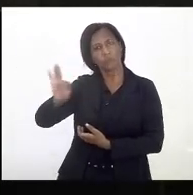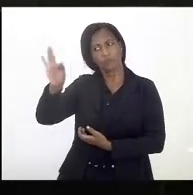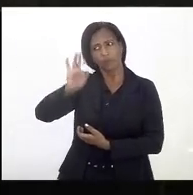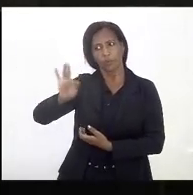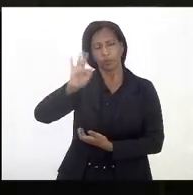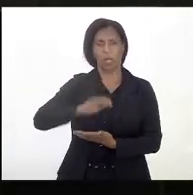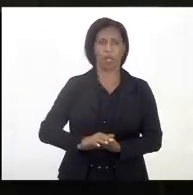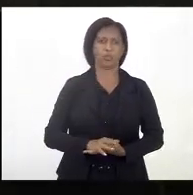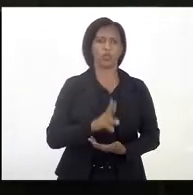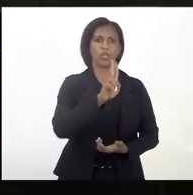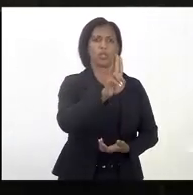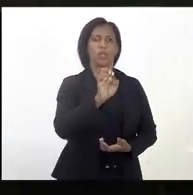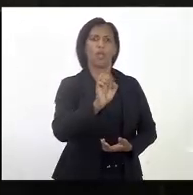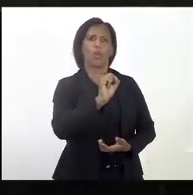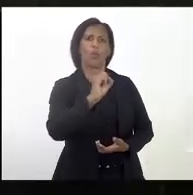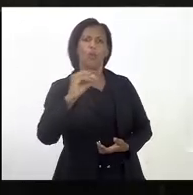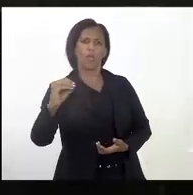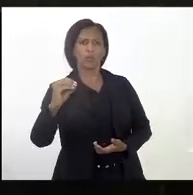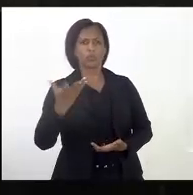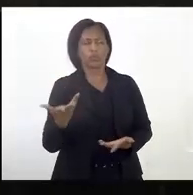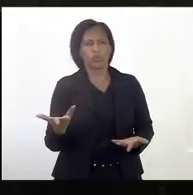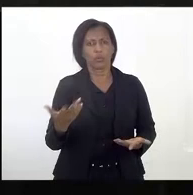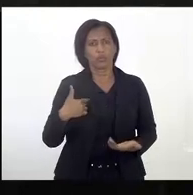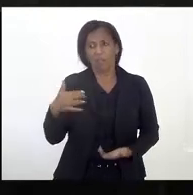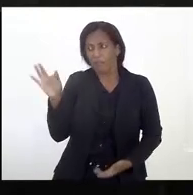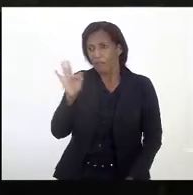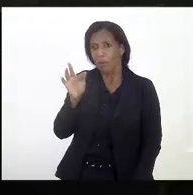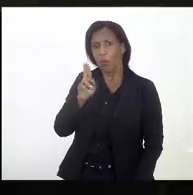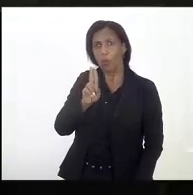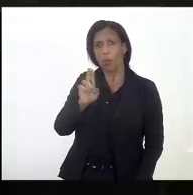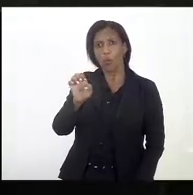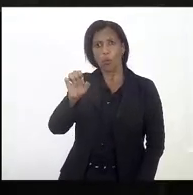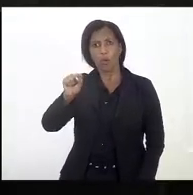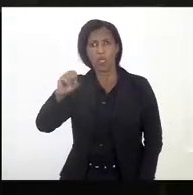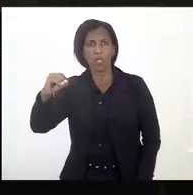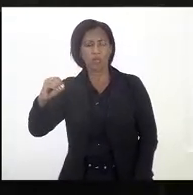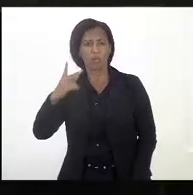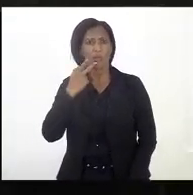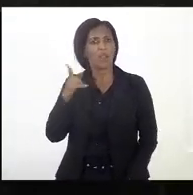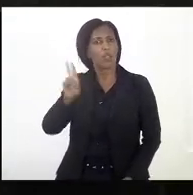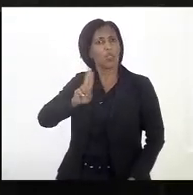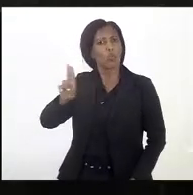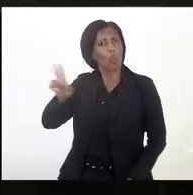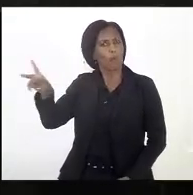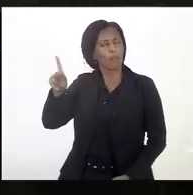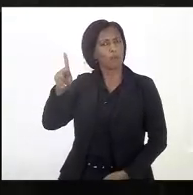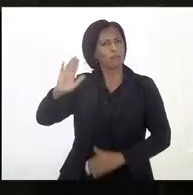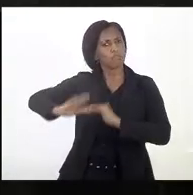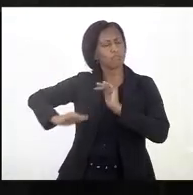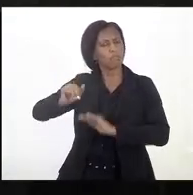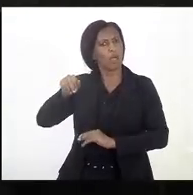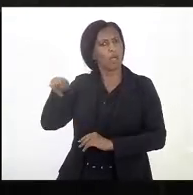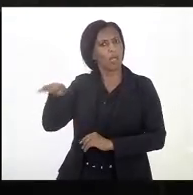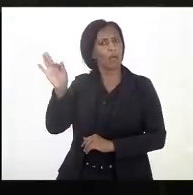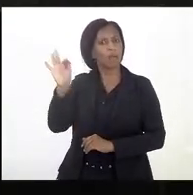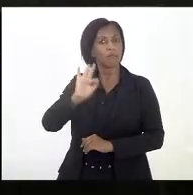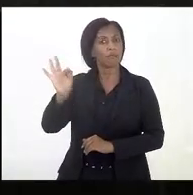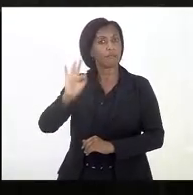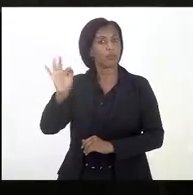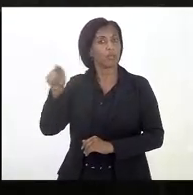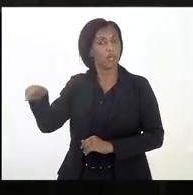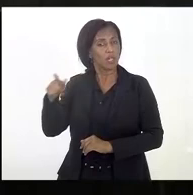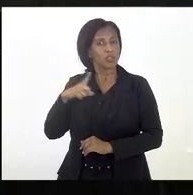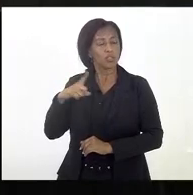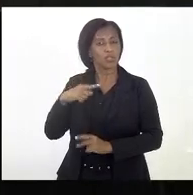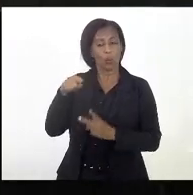é o erro que eu citei aqui é o Enzo que você tem aqui a presença da professora Yolanda Moraes é uma universidade que tem duas